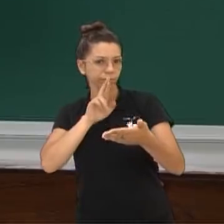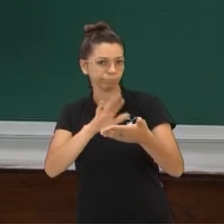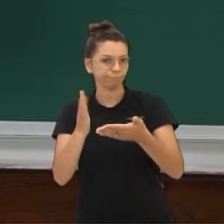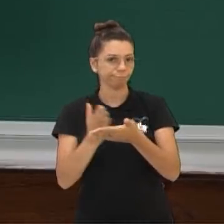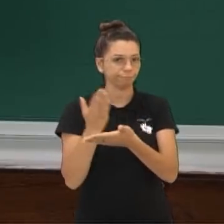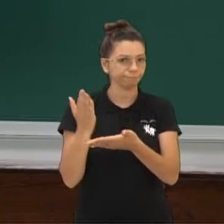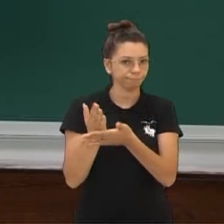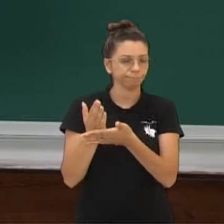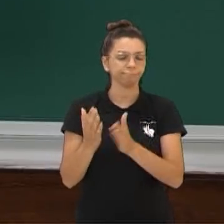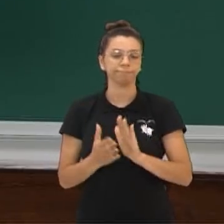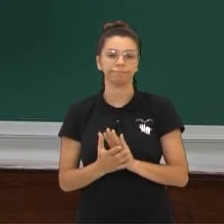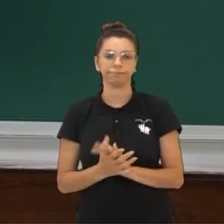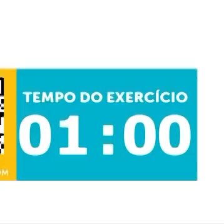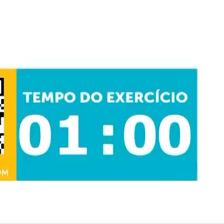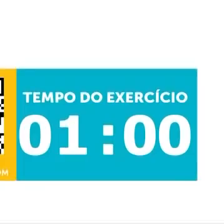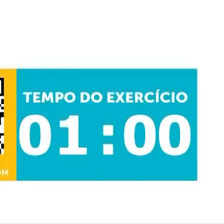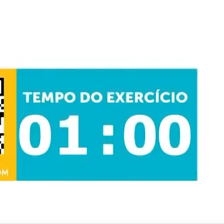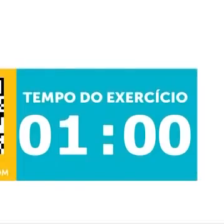caderno.